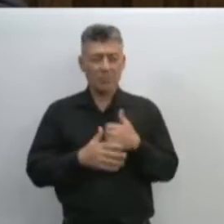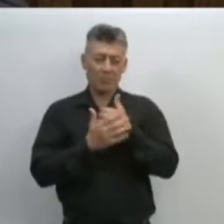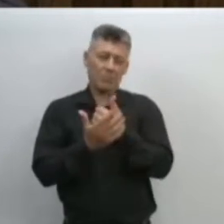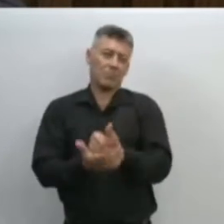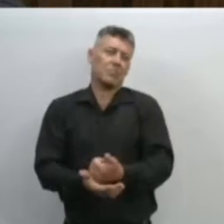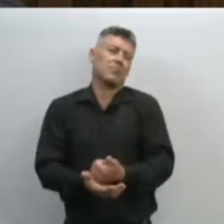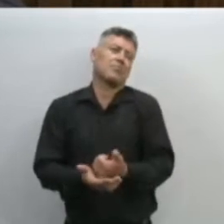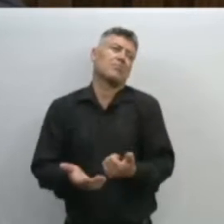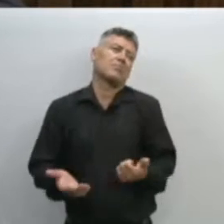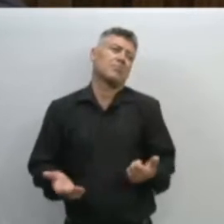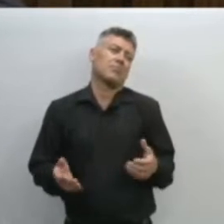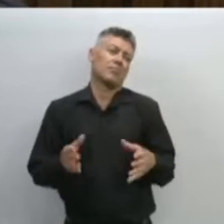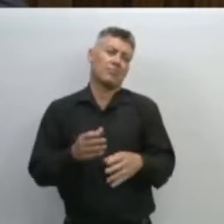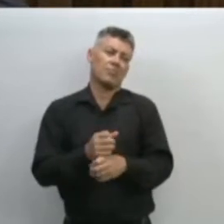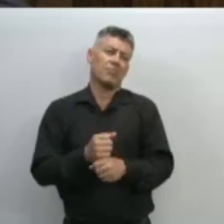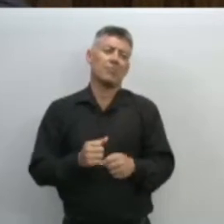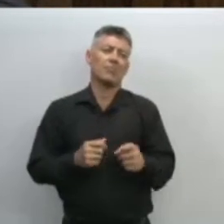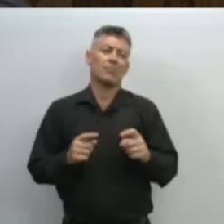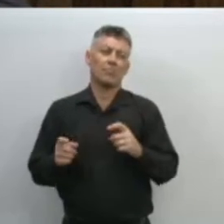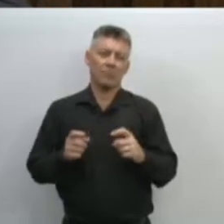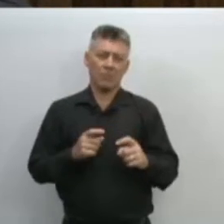até se reunir,